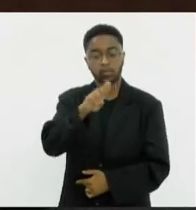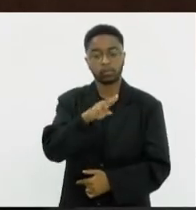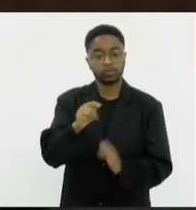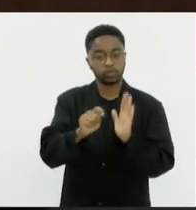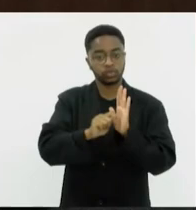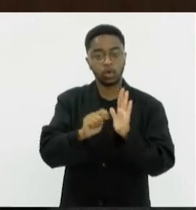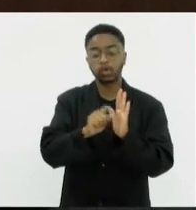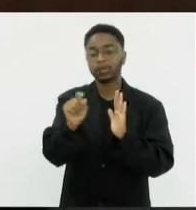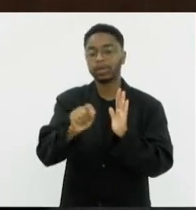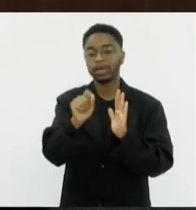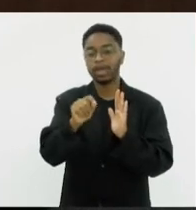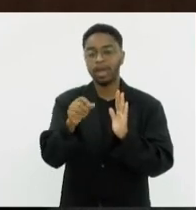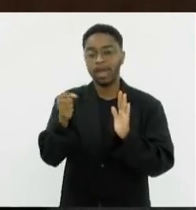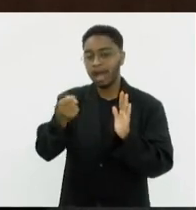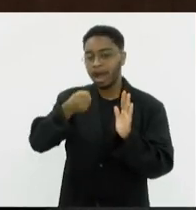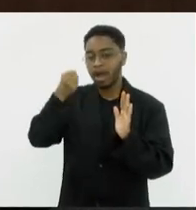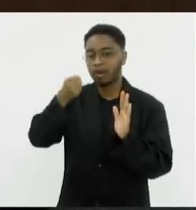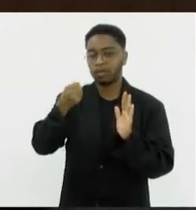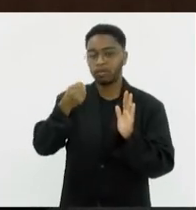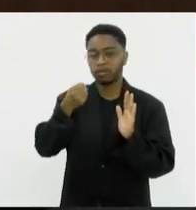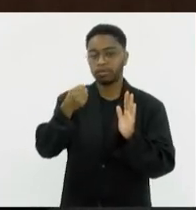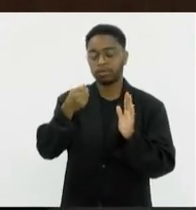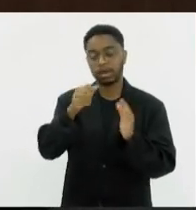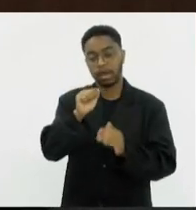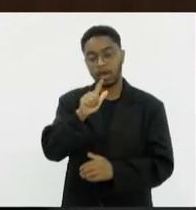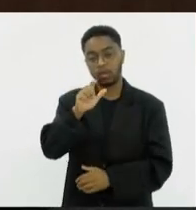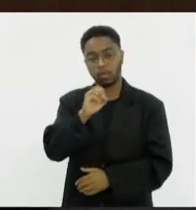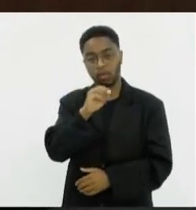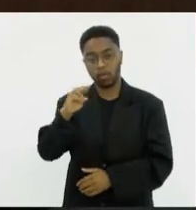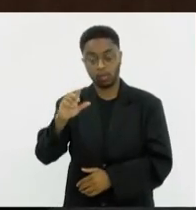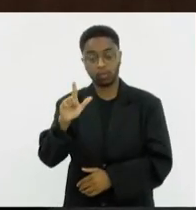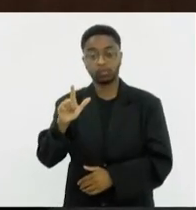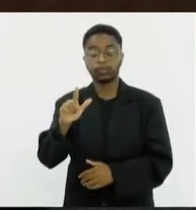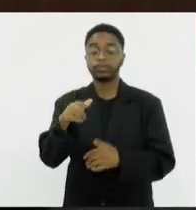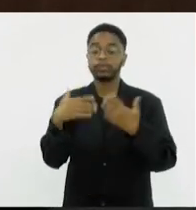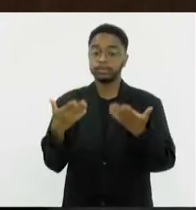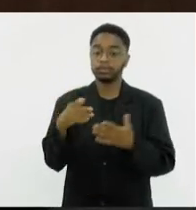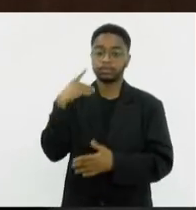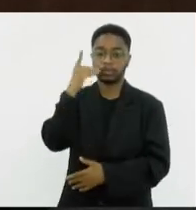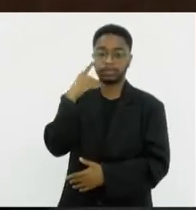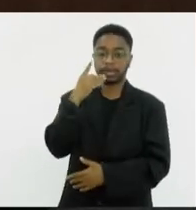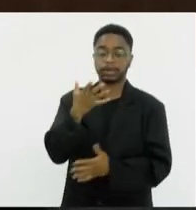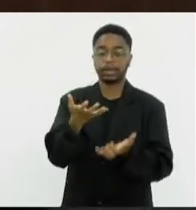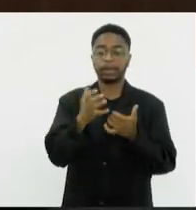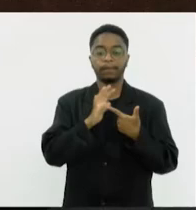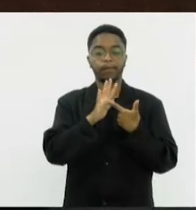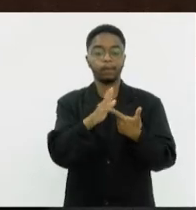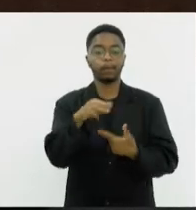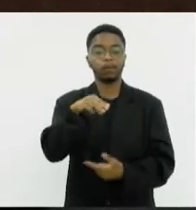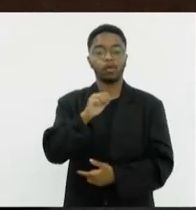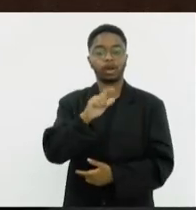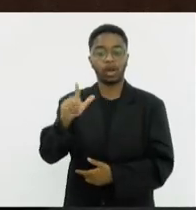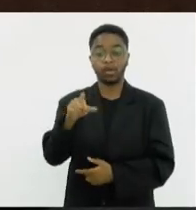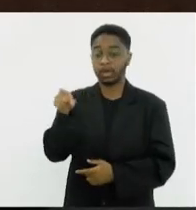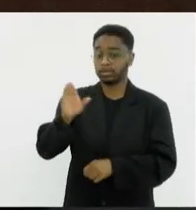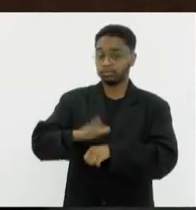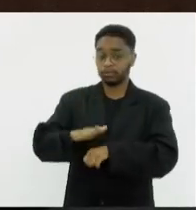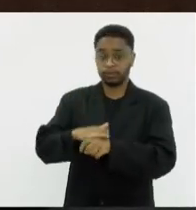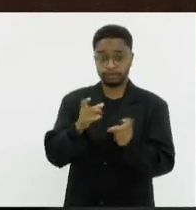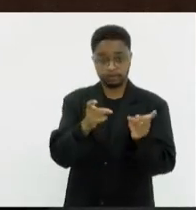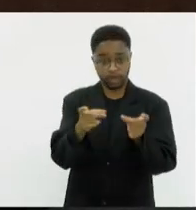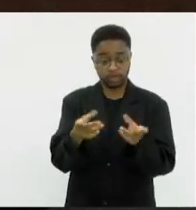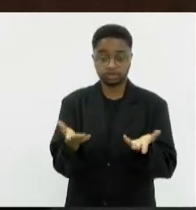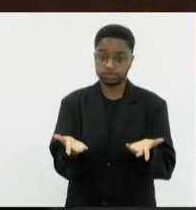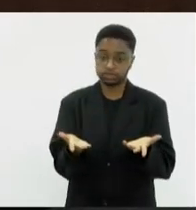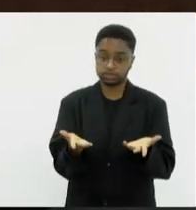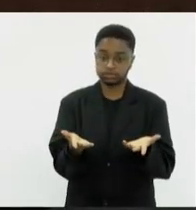droga causadora o álcool. E um desses deputados que vem aqui se fazer de moralista, um vendedor de álcool, em